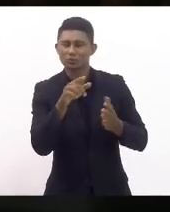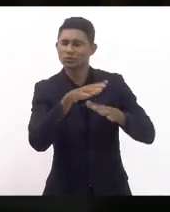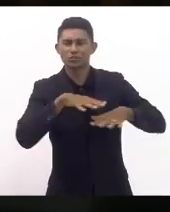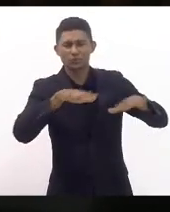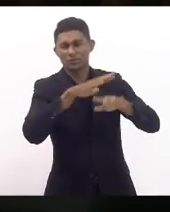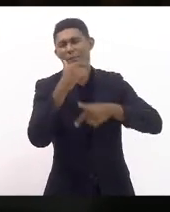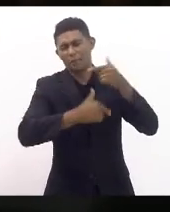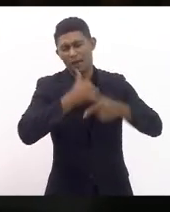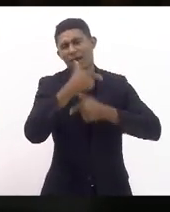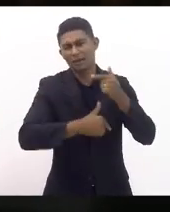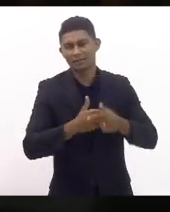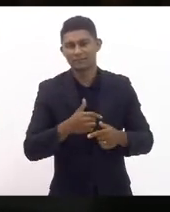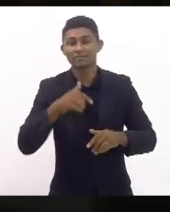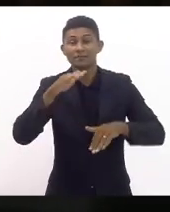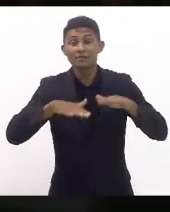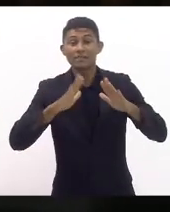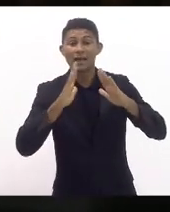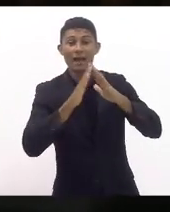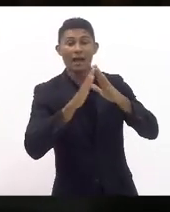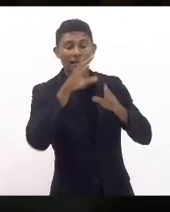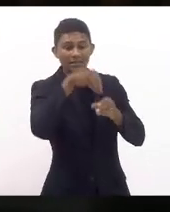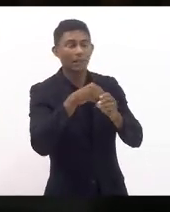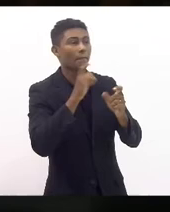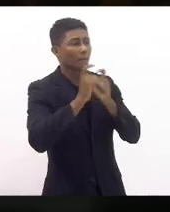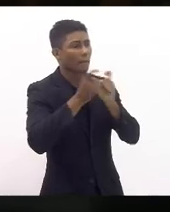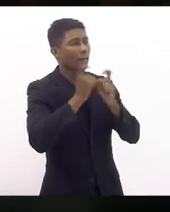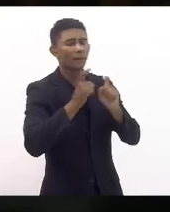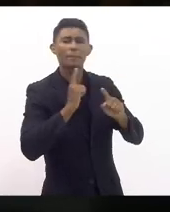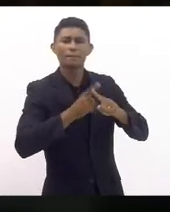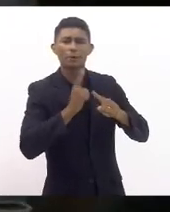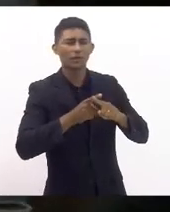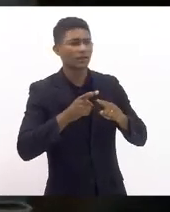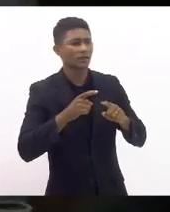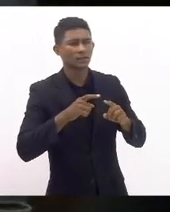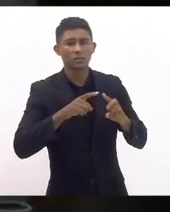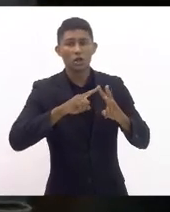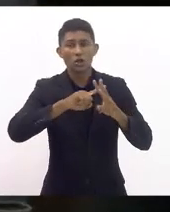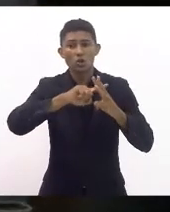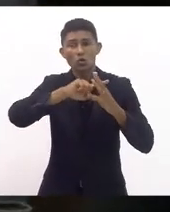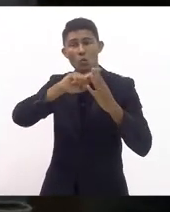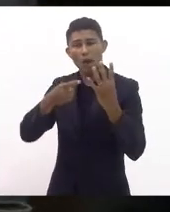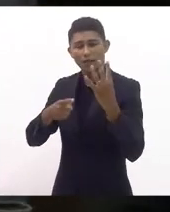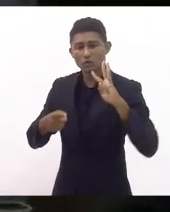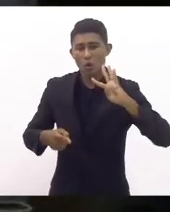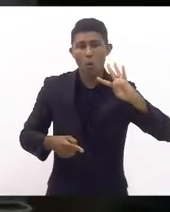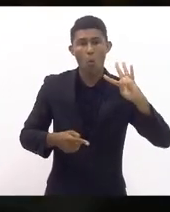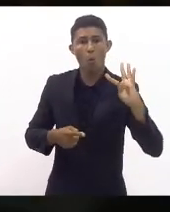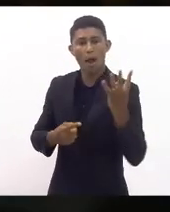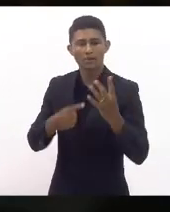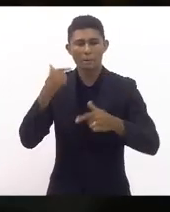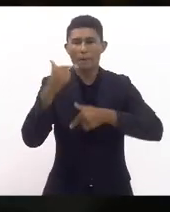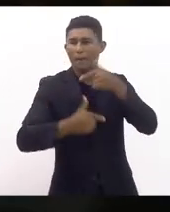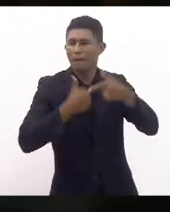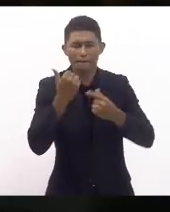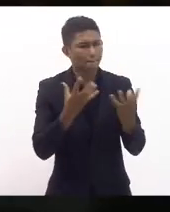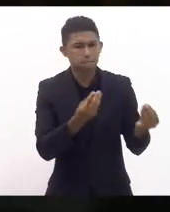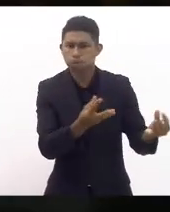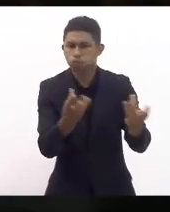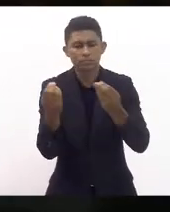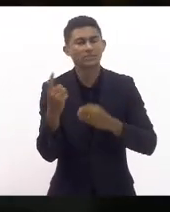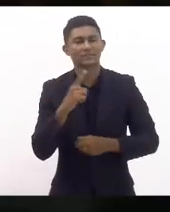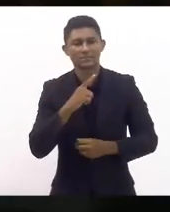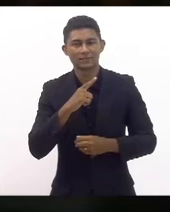de que o nosso problema lá em casa é trabalho, porque todo mundo trabalha muito. Então, ao mesmo tempo, agradecer